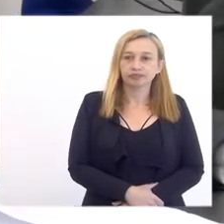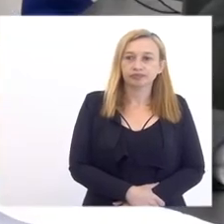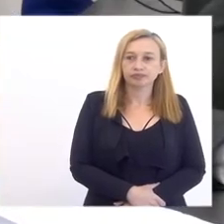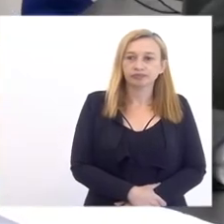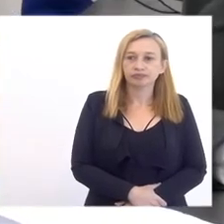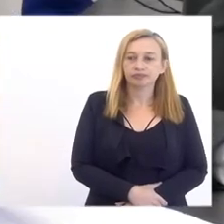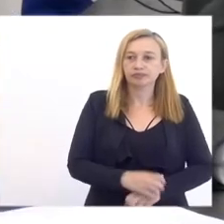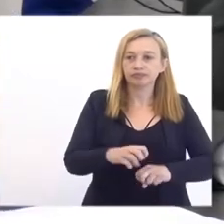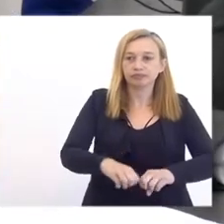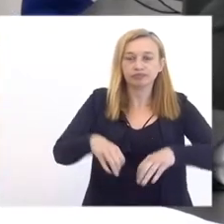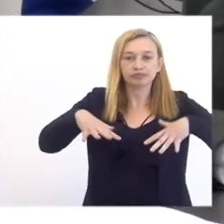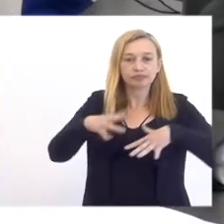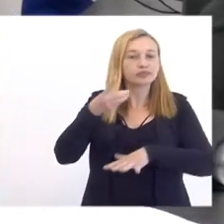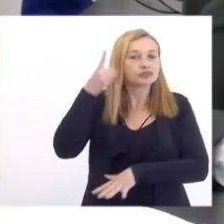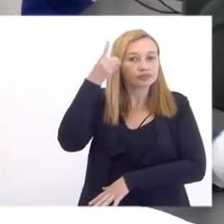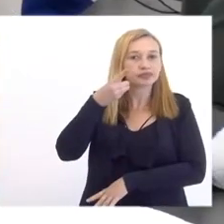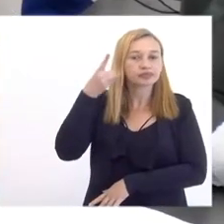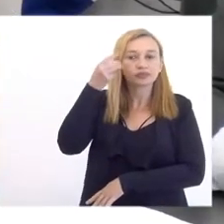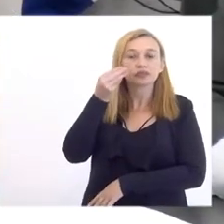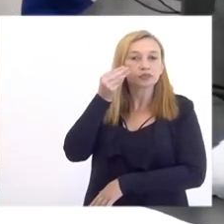E em plenário, a deputada Mônica pode